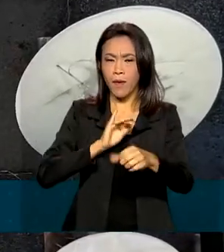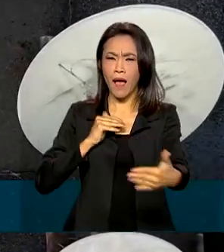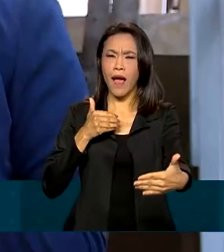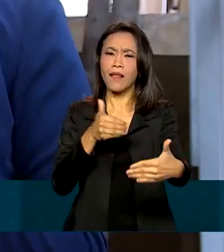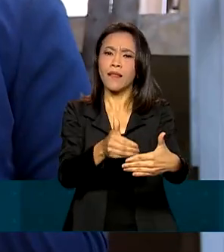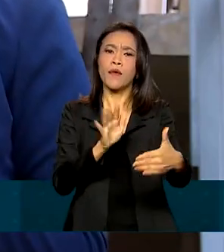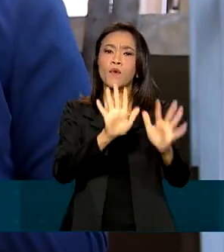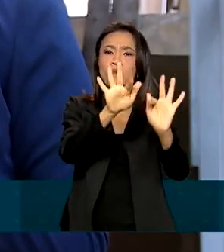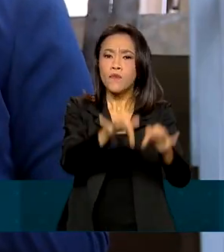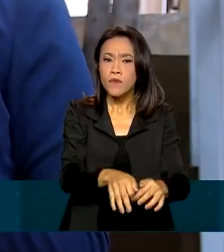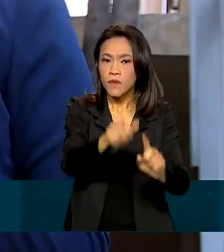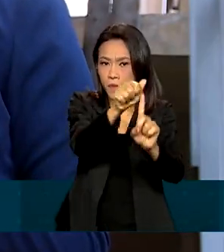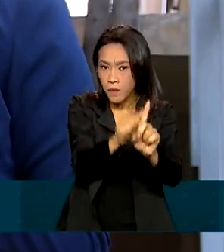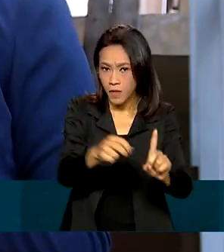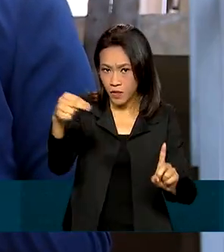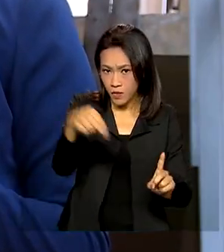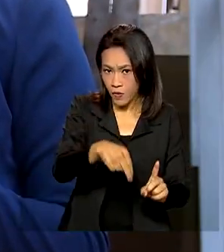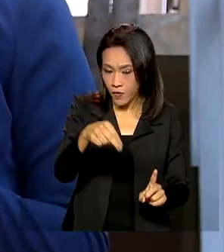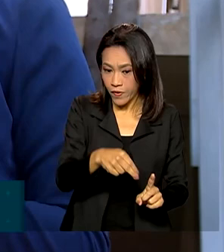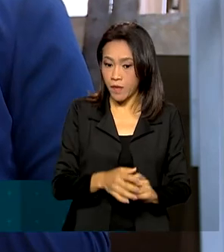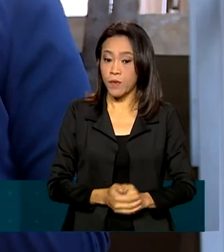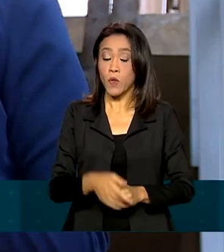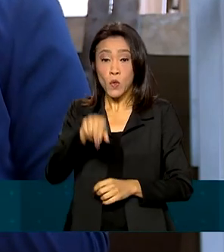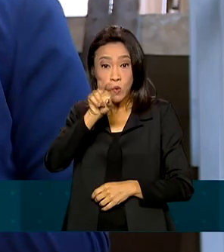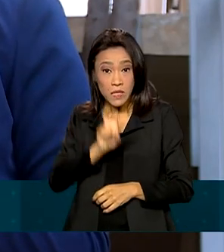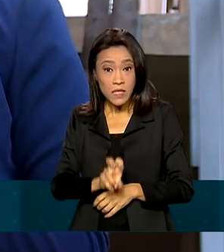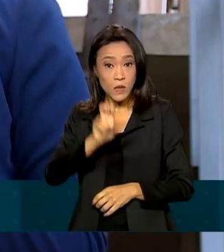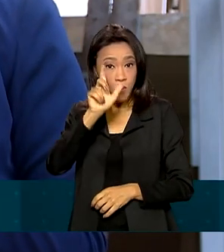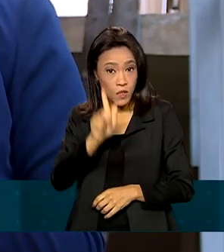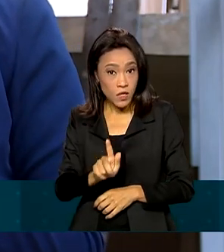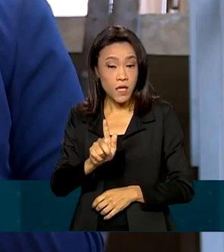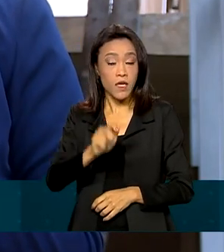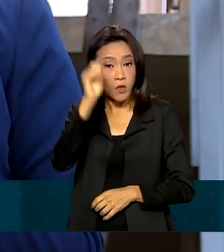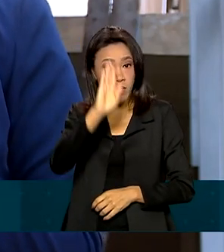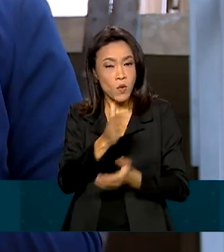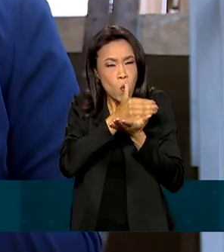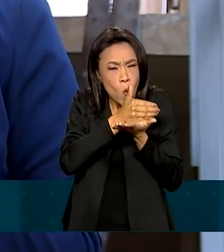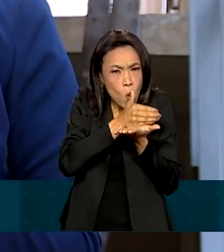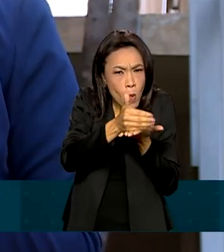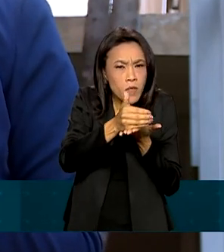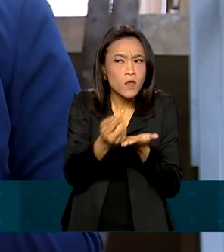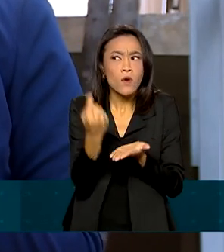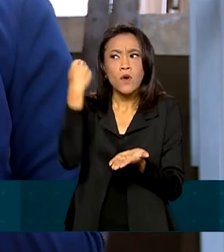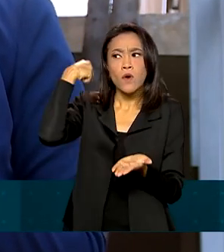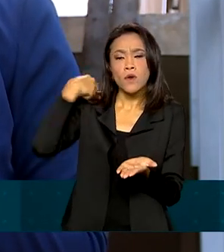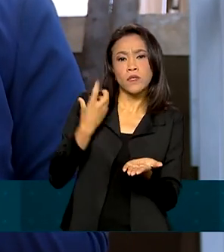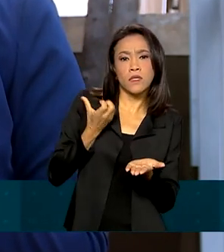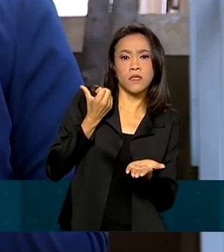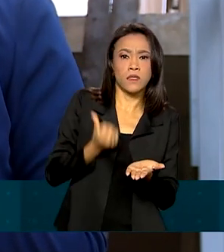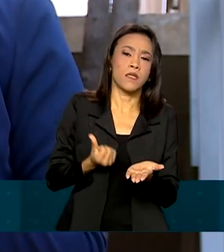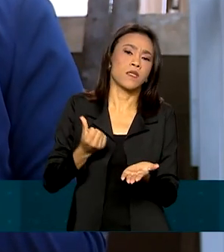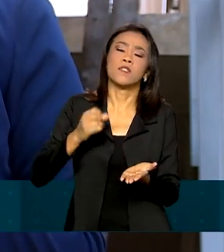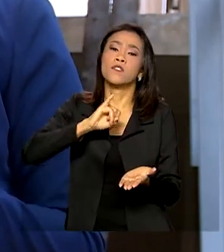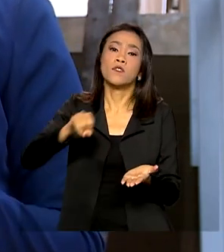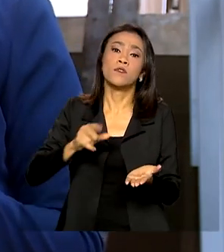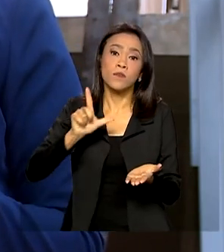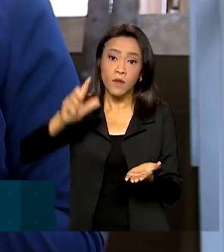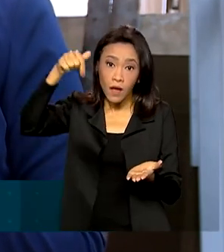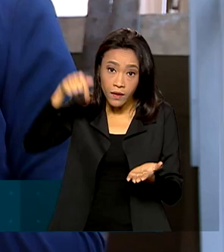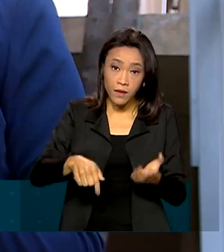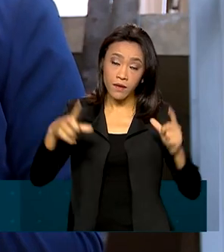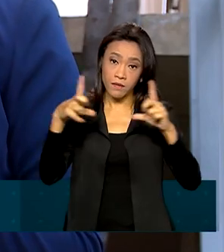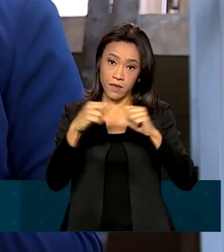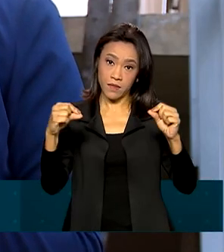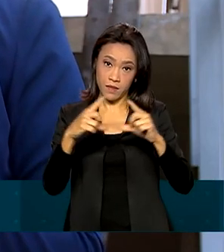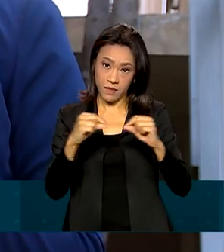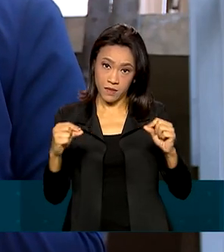novembro o início da operação dos 5g no Brasil ocorreu no dia 6 de julho com ativação do sinal aqui em Brasília